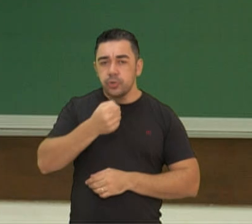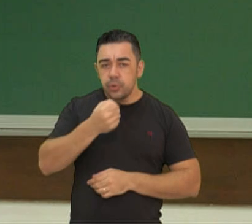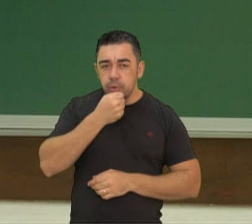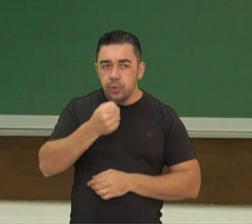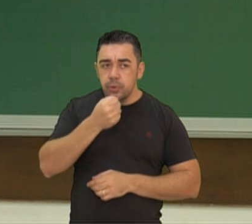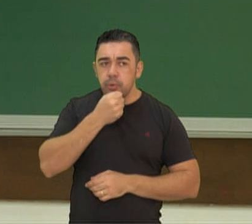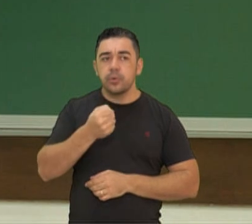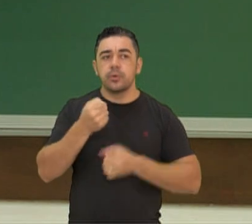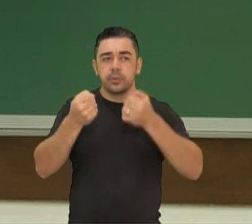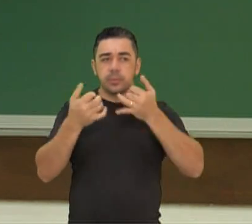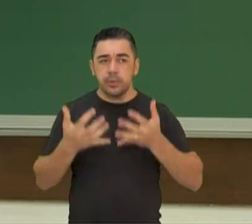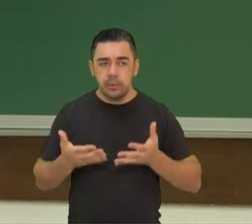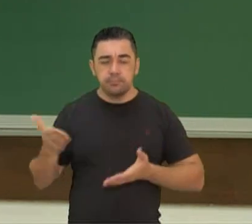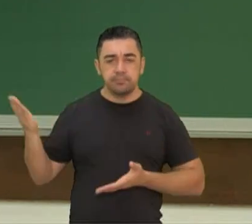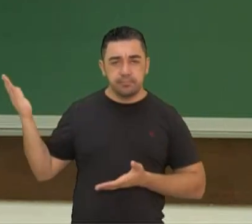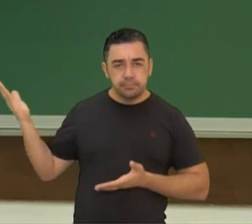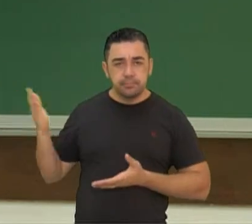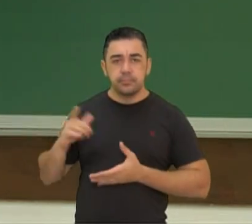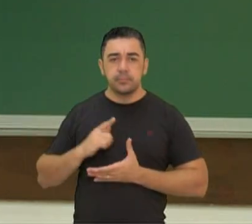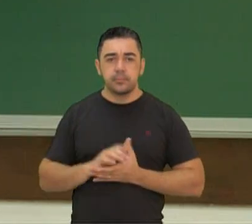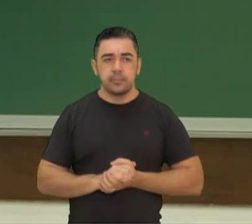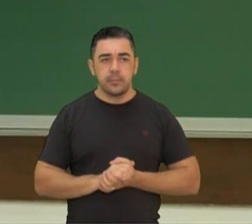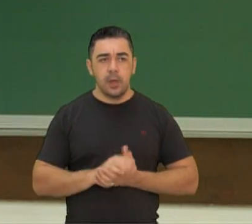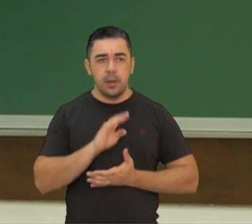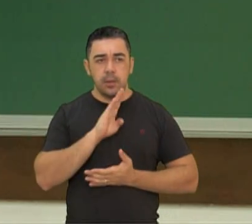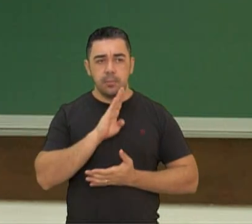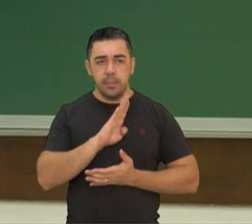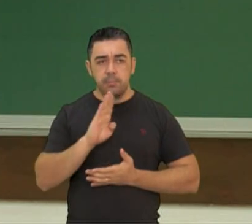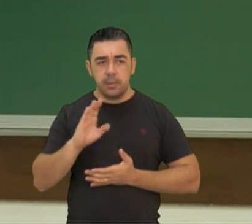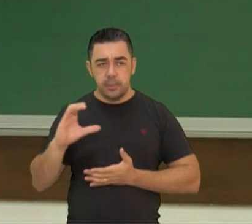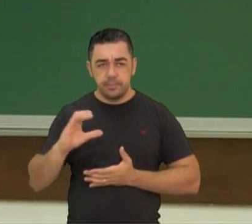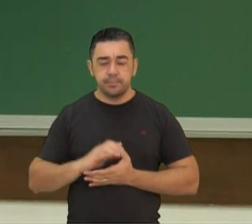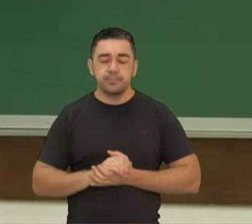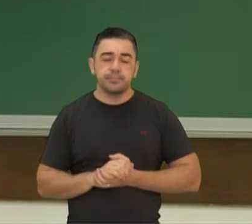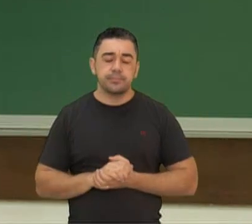Scott McTire, à BBC.